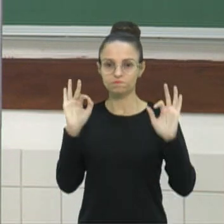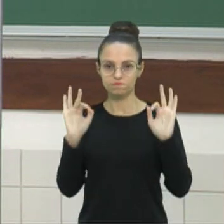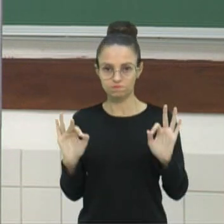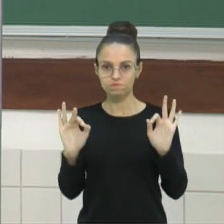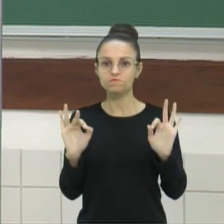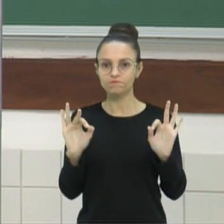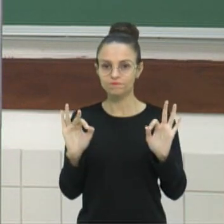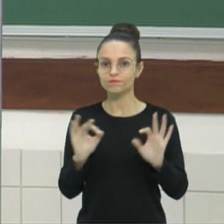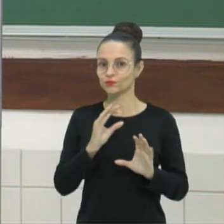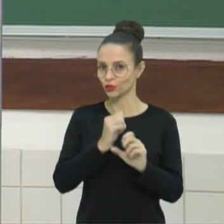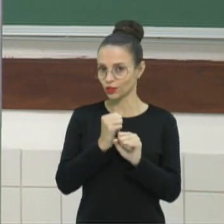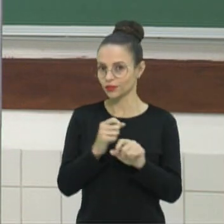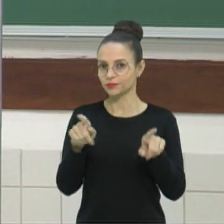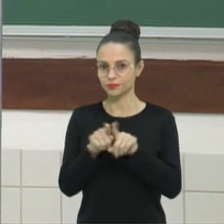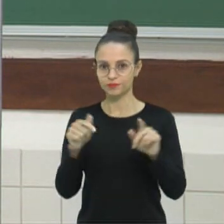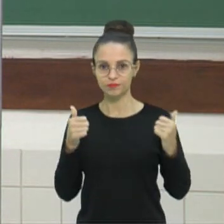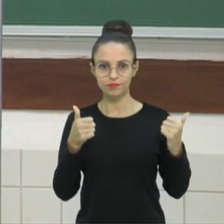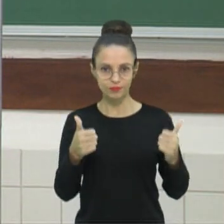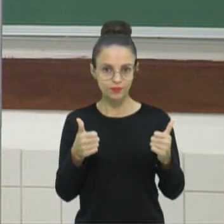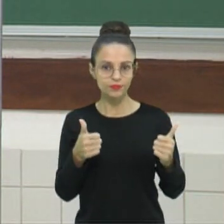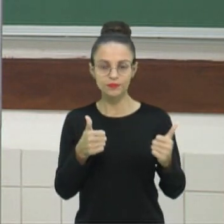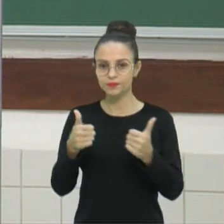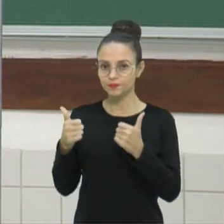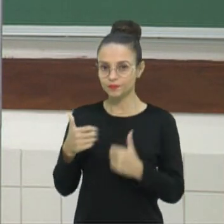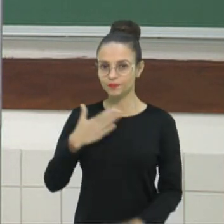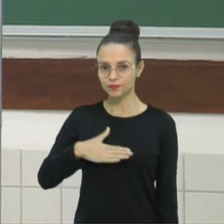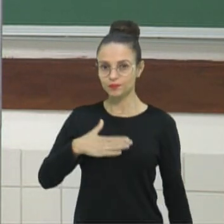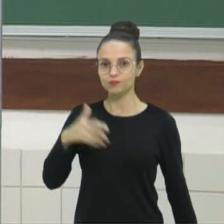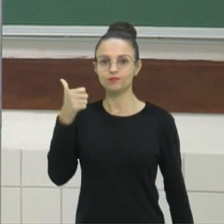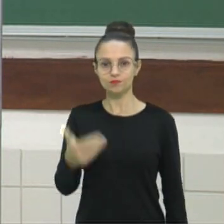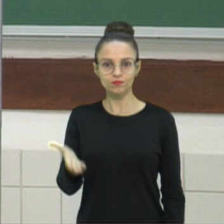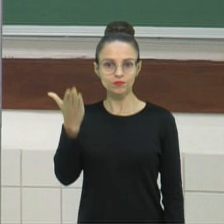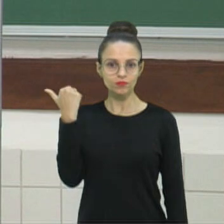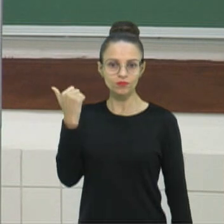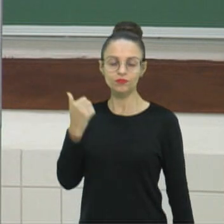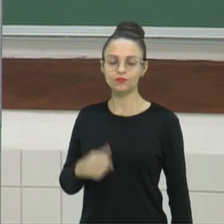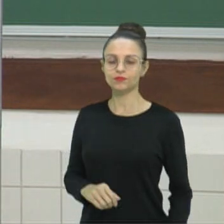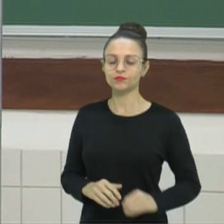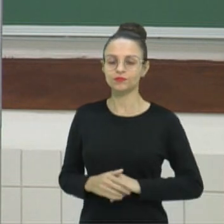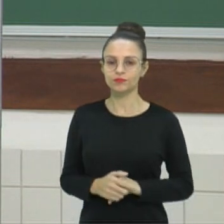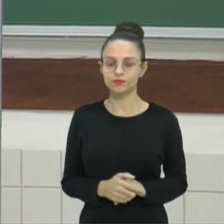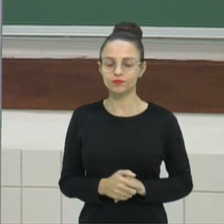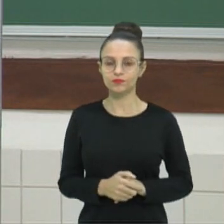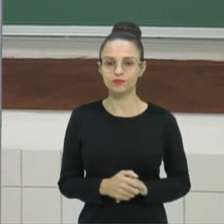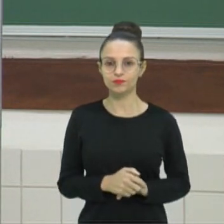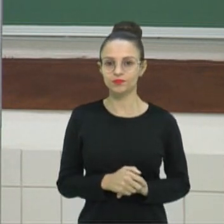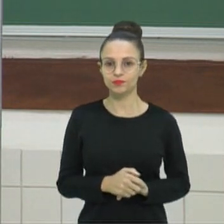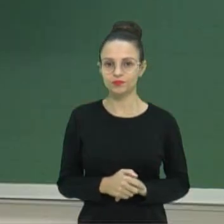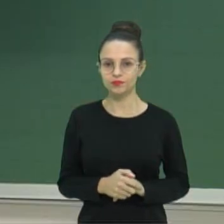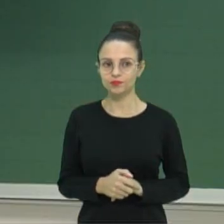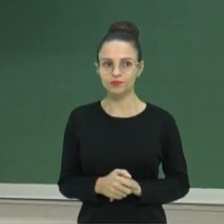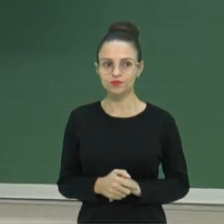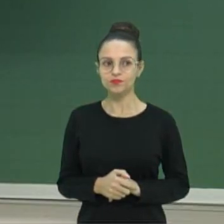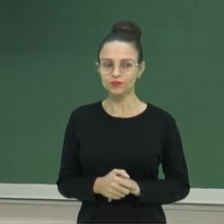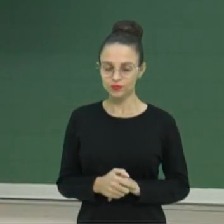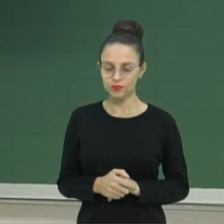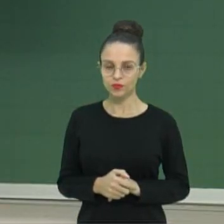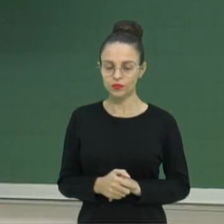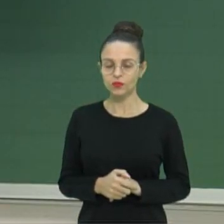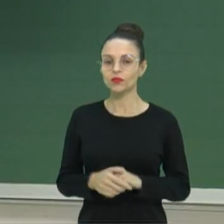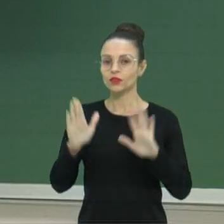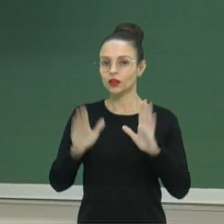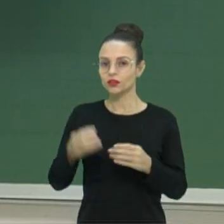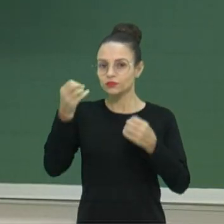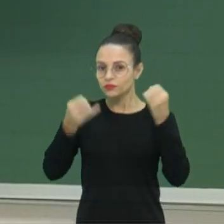garantida, além da notinha. Beleza? Tranquilidade? Então, vamos lá, meus queridos, vamos trabalhar um pouquinho aqui. Pessoal, nós